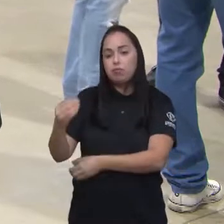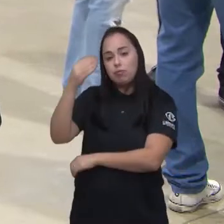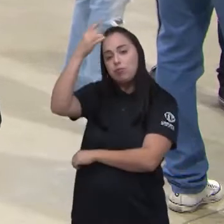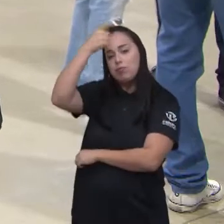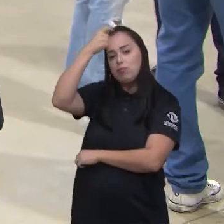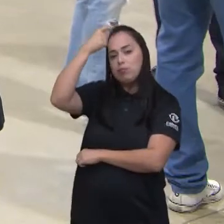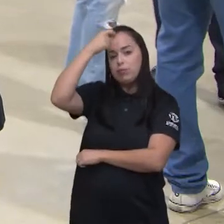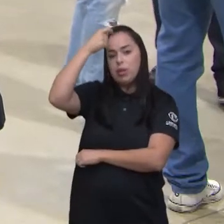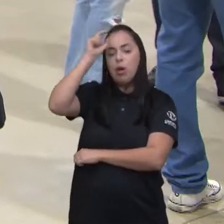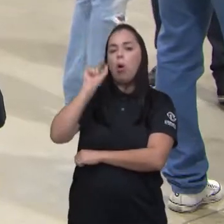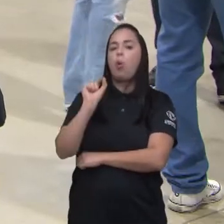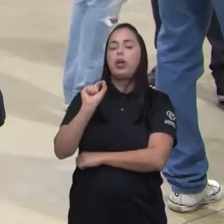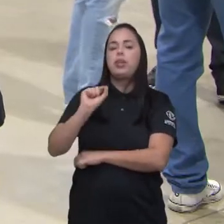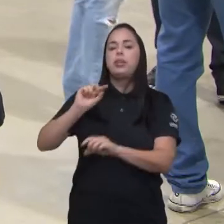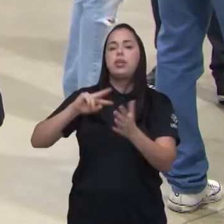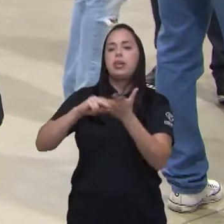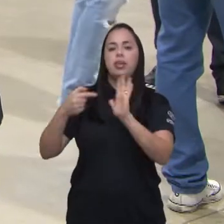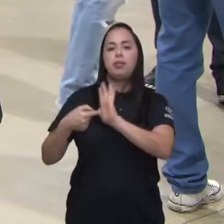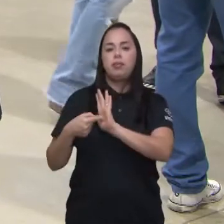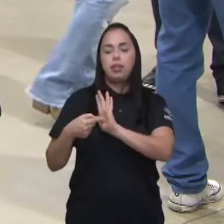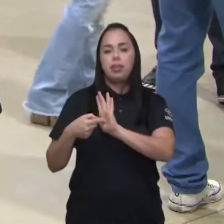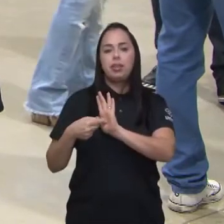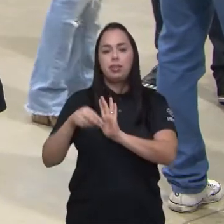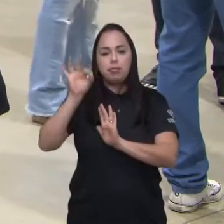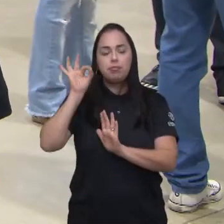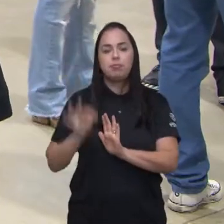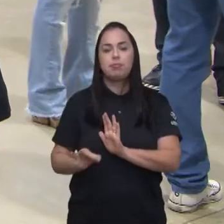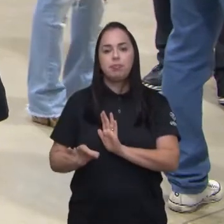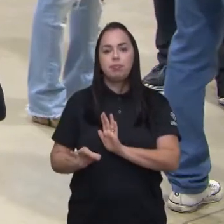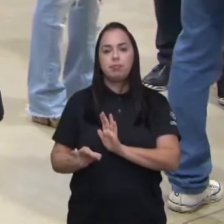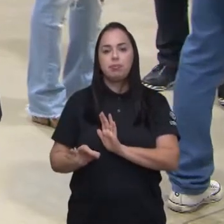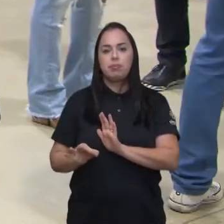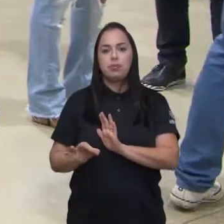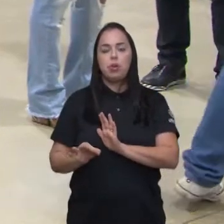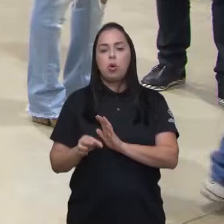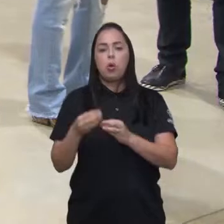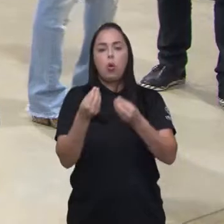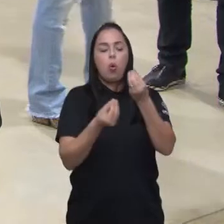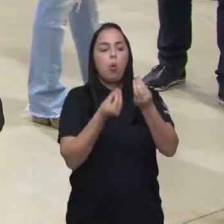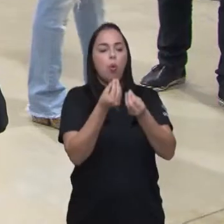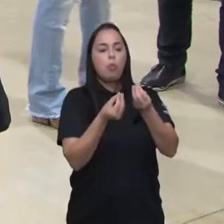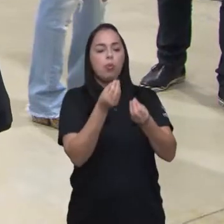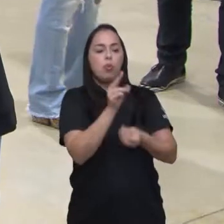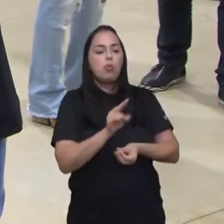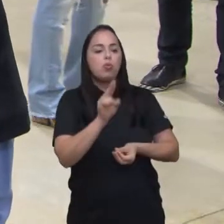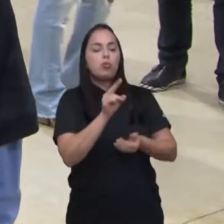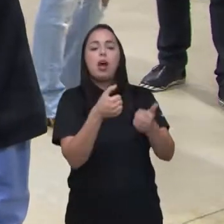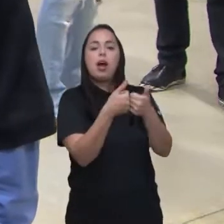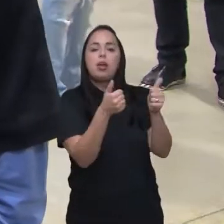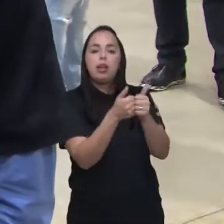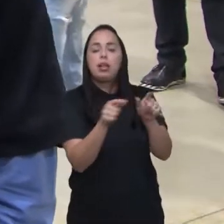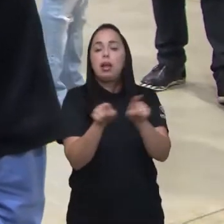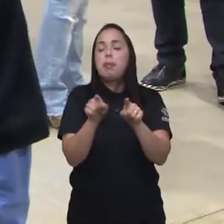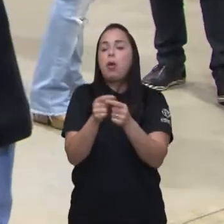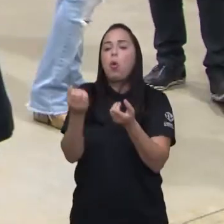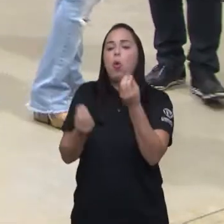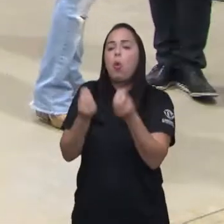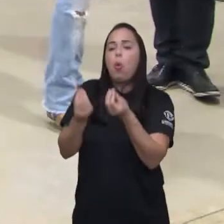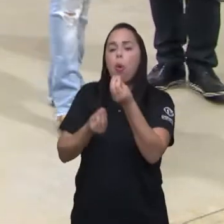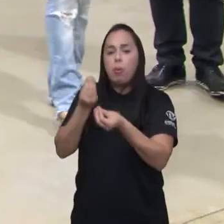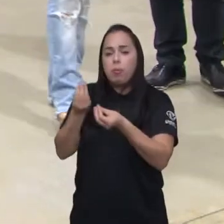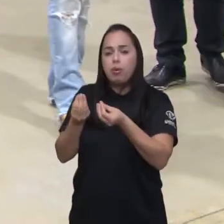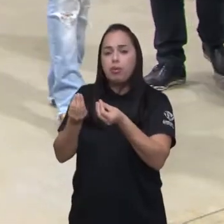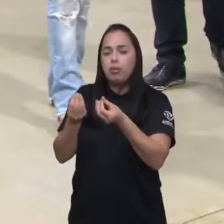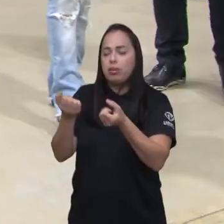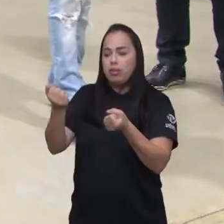levar essa conta conscientização do que é de fato é você utilizar um transporte de qualidade e como